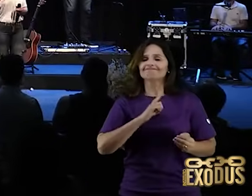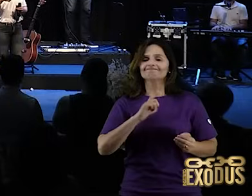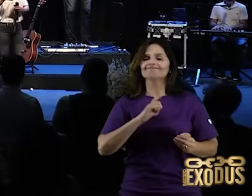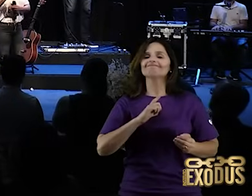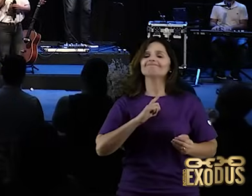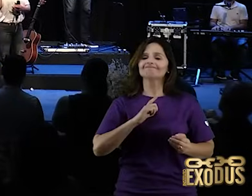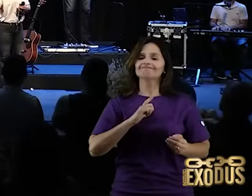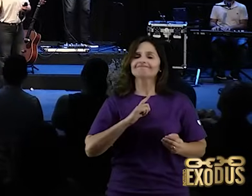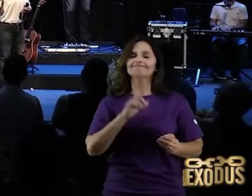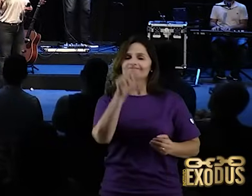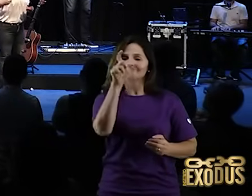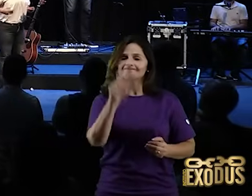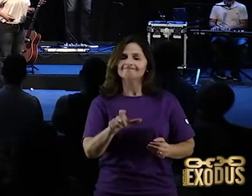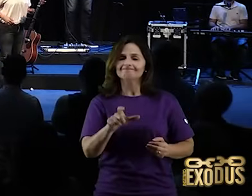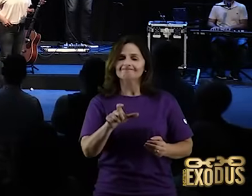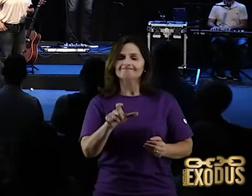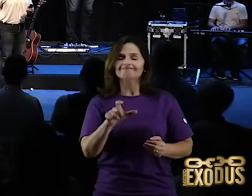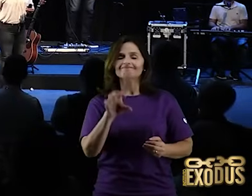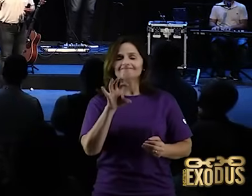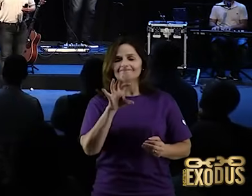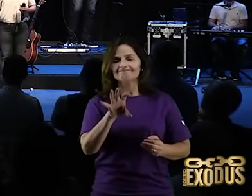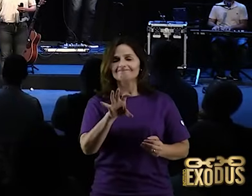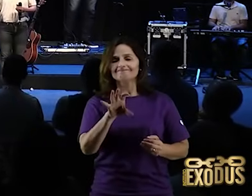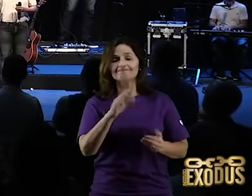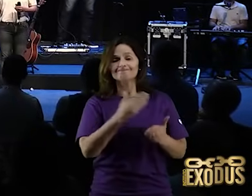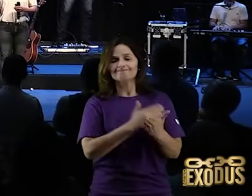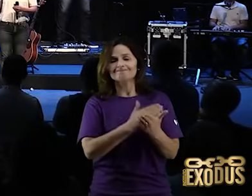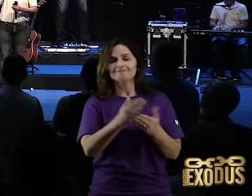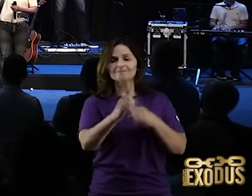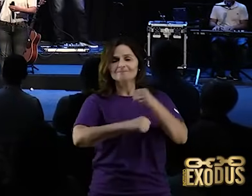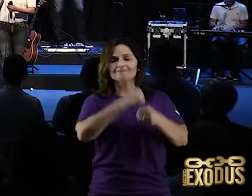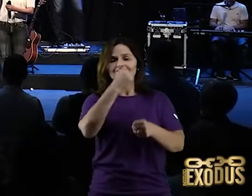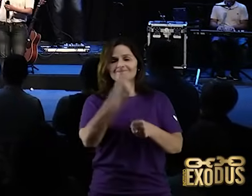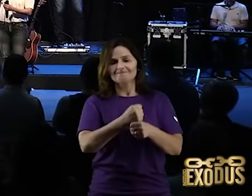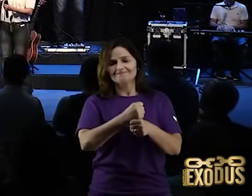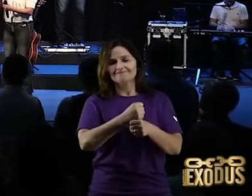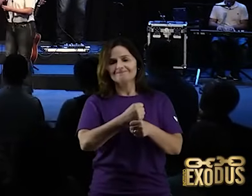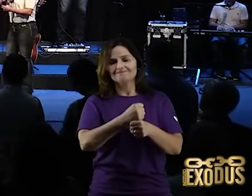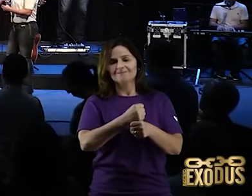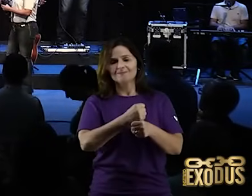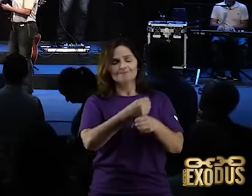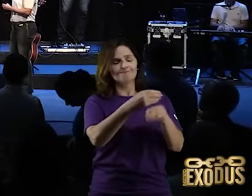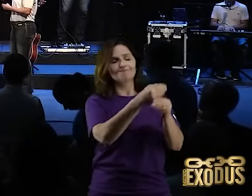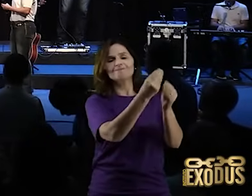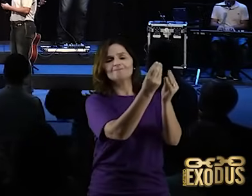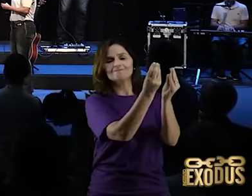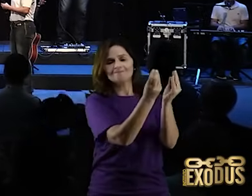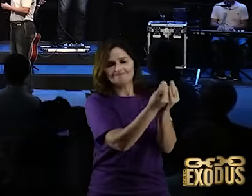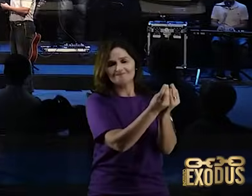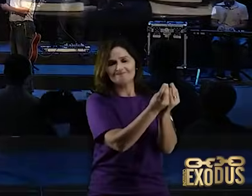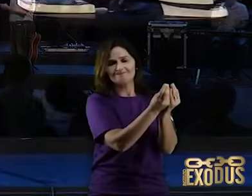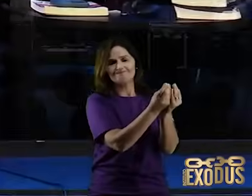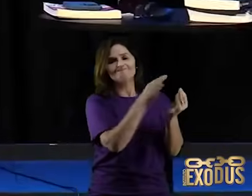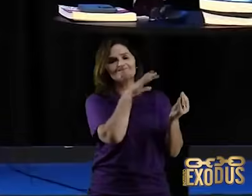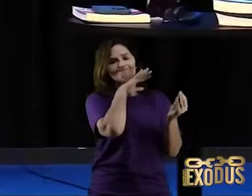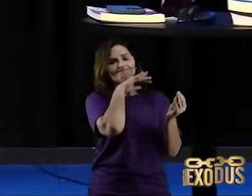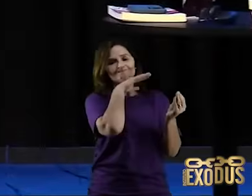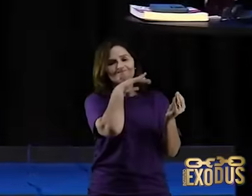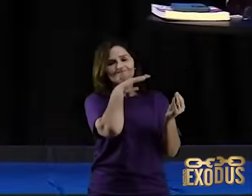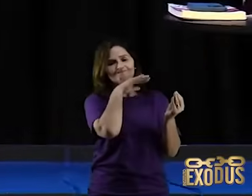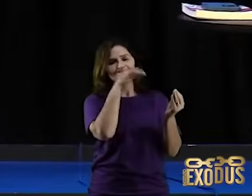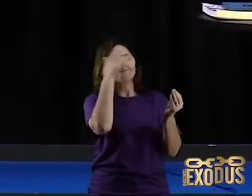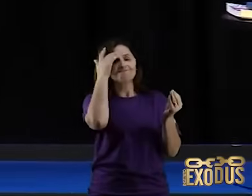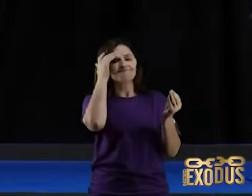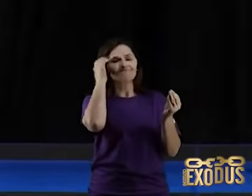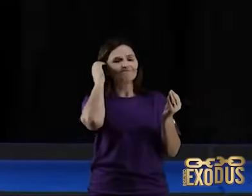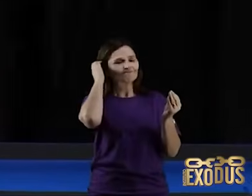ano com uma mão ruim sabia disso E aí ela vai comprando